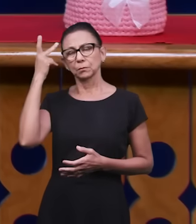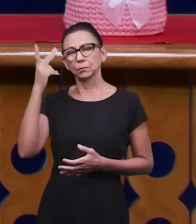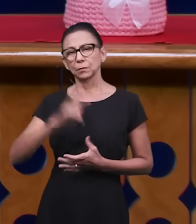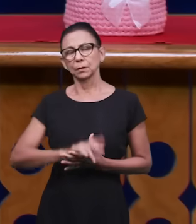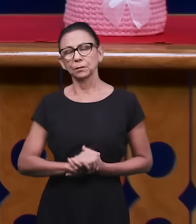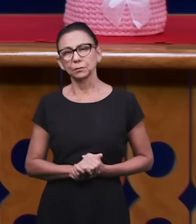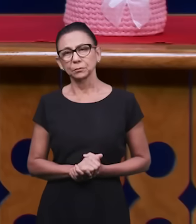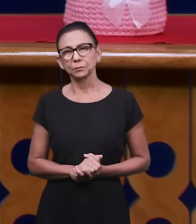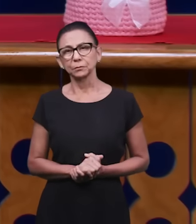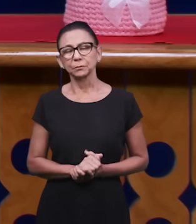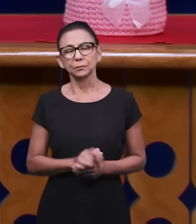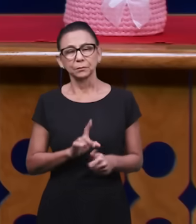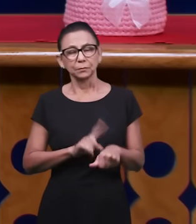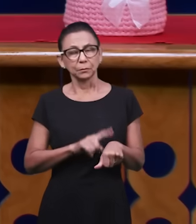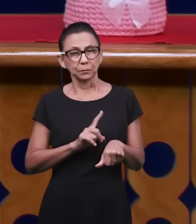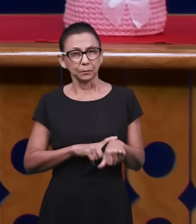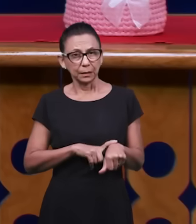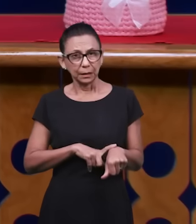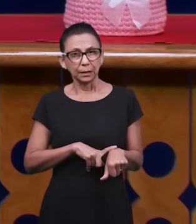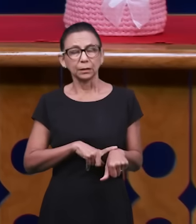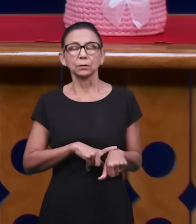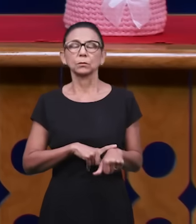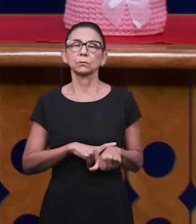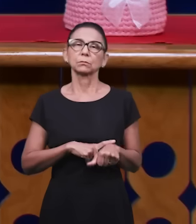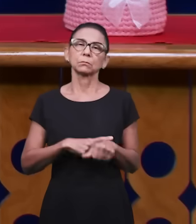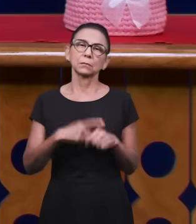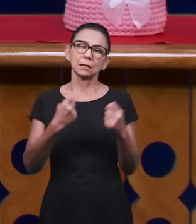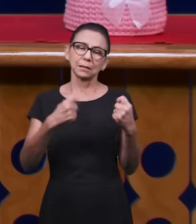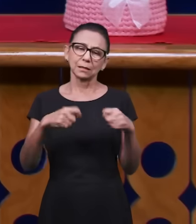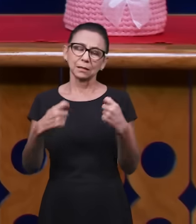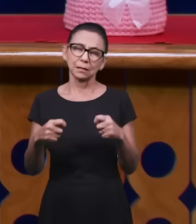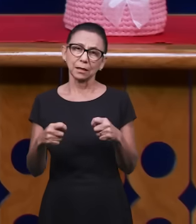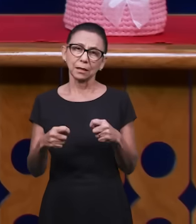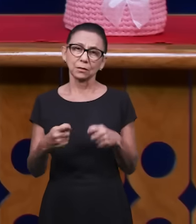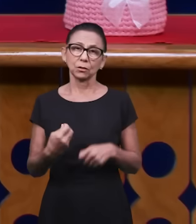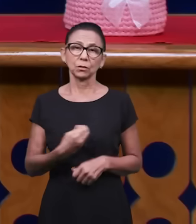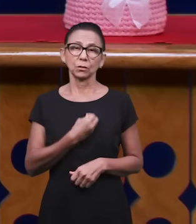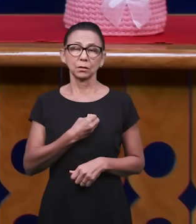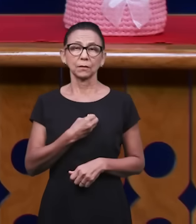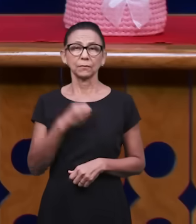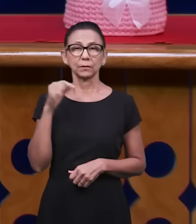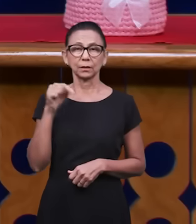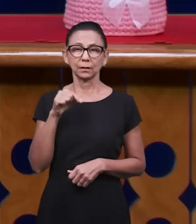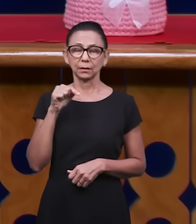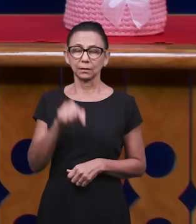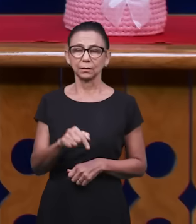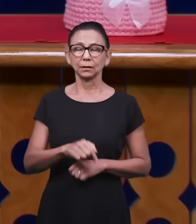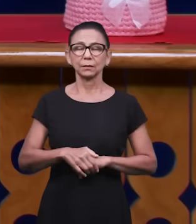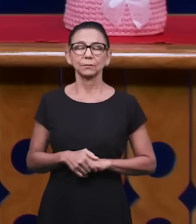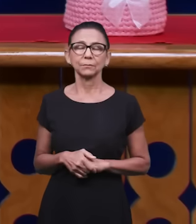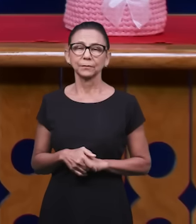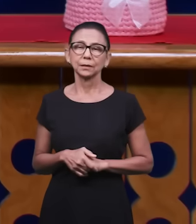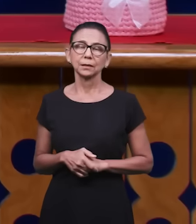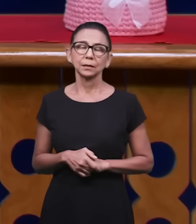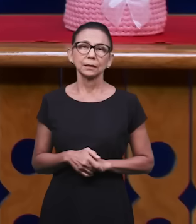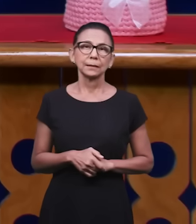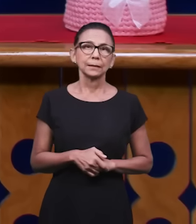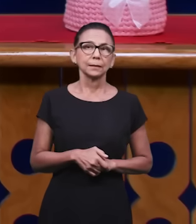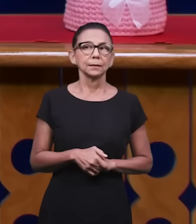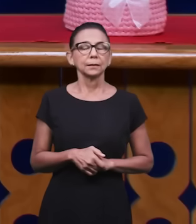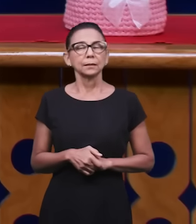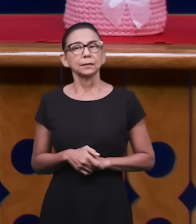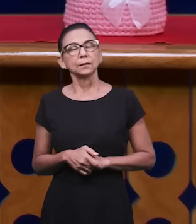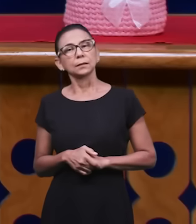hora e dessa vida temporal, elas tomem uma prioridade muito grande na vida de qualquer